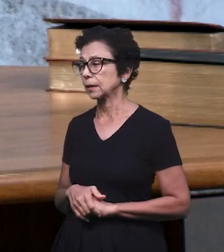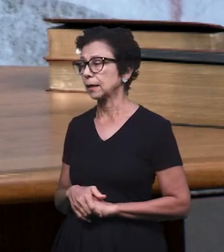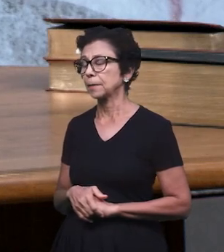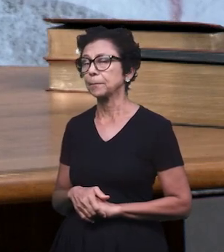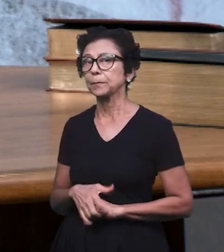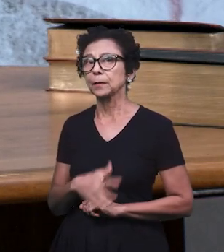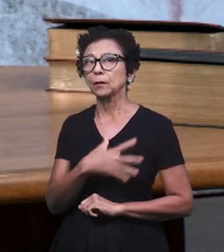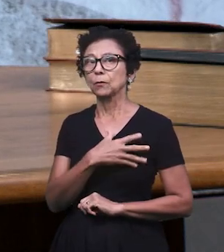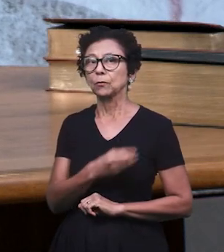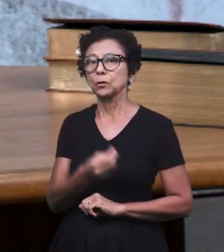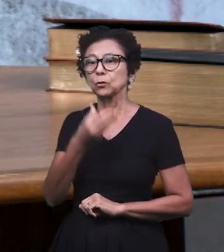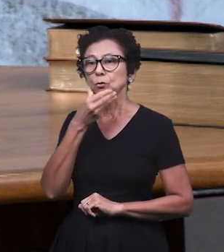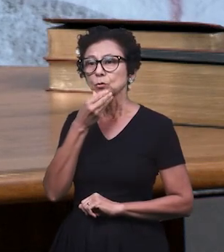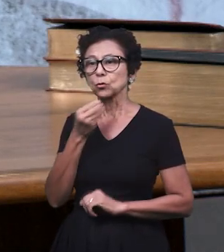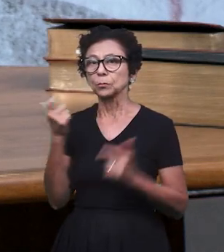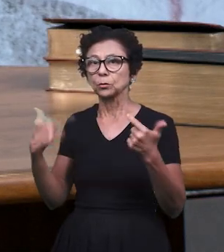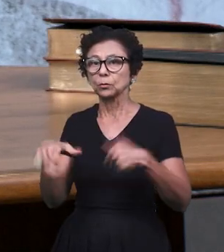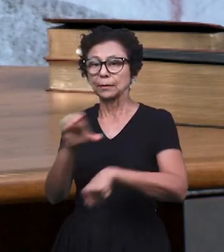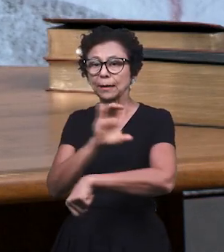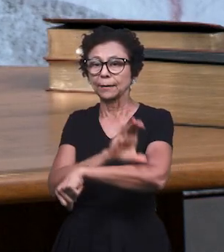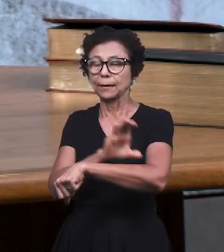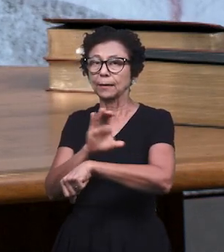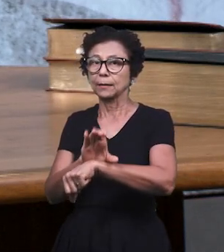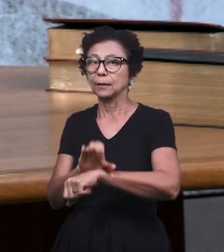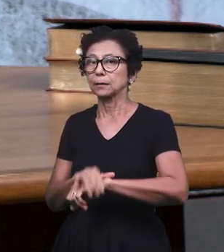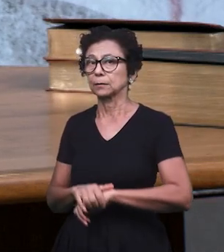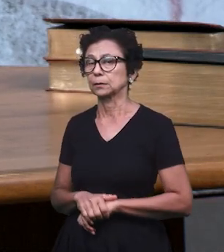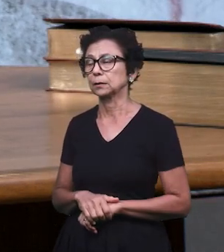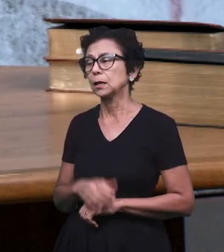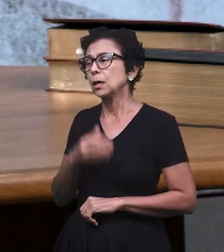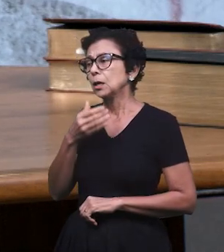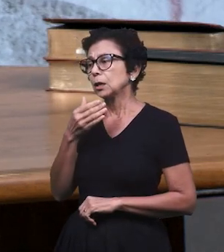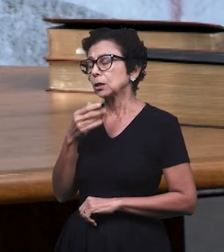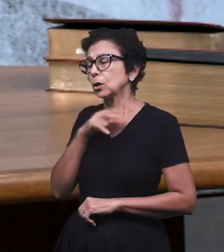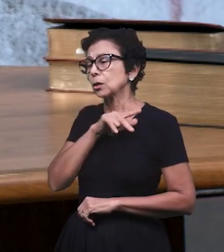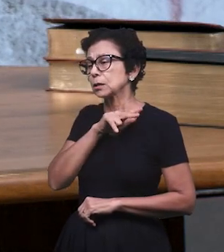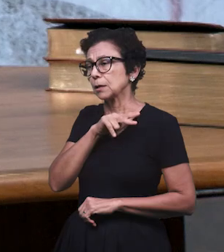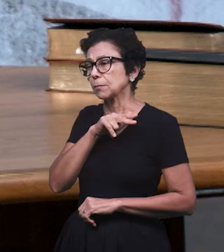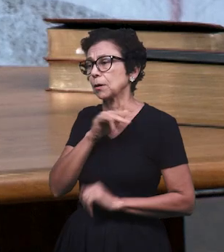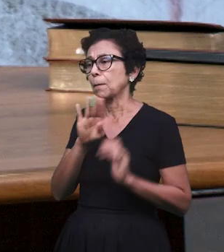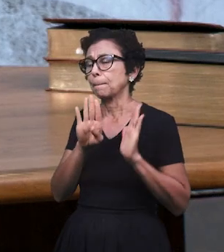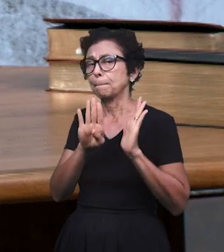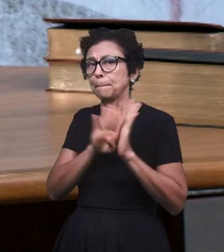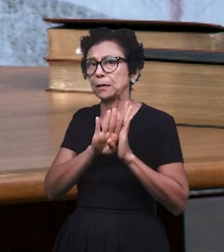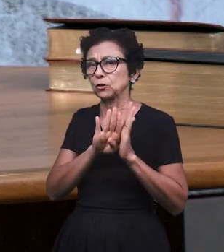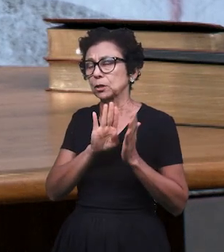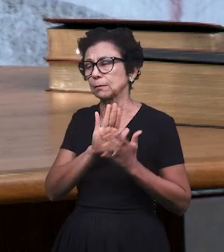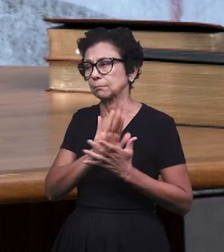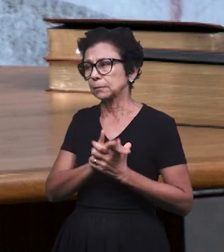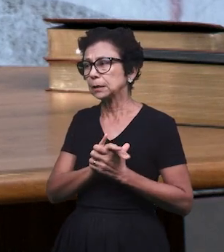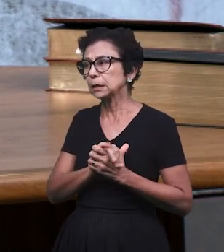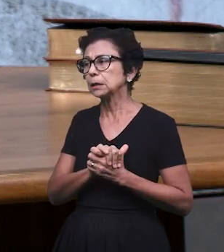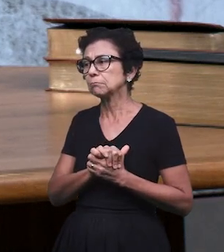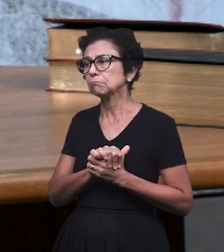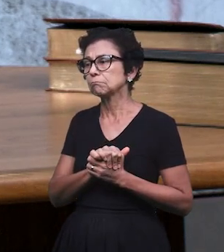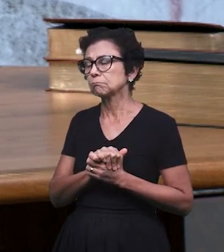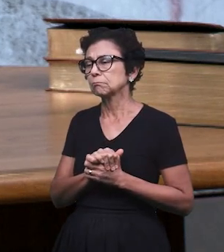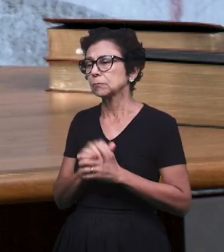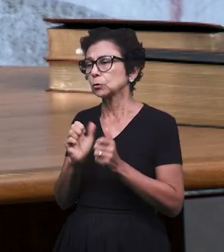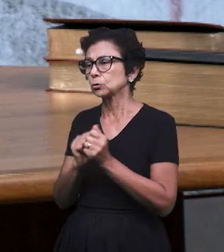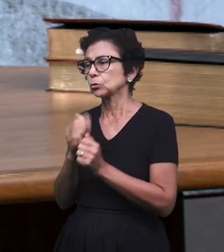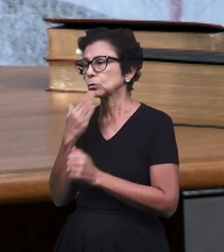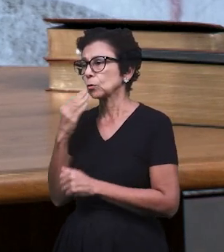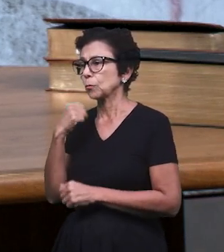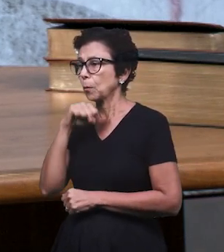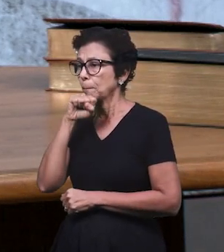E eis que o mais novo está com nosso pai hoje, mas um já não existe. Então